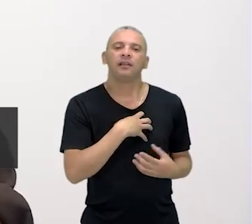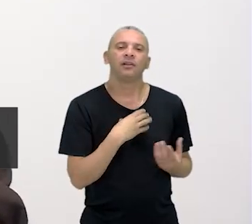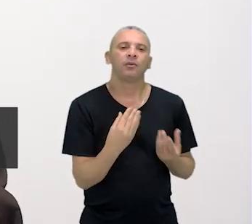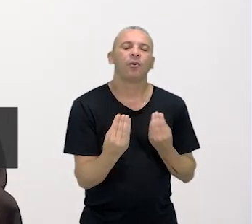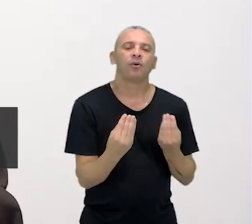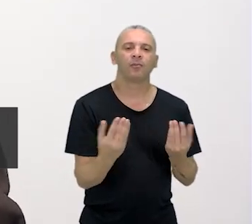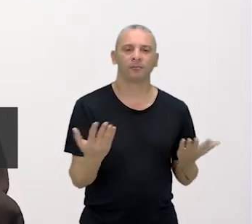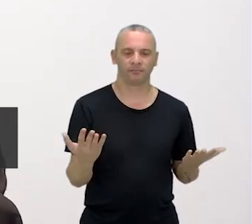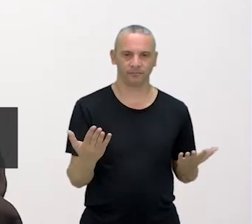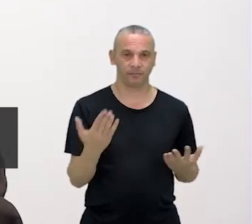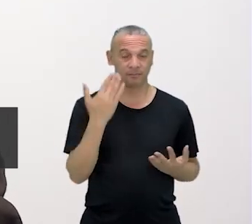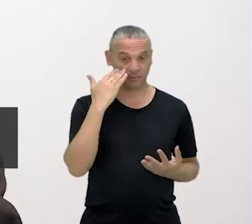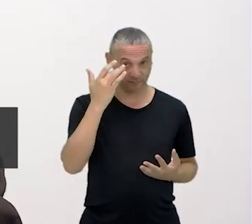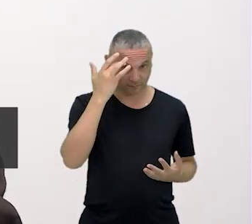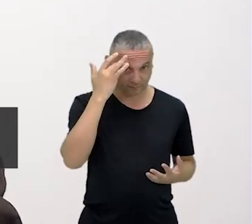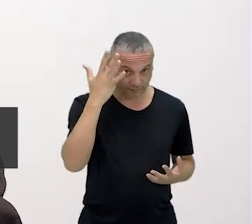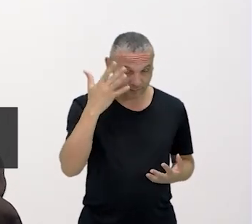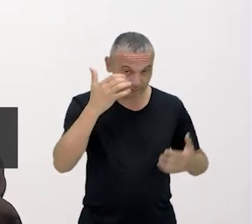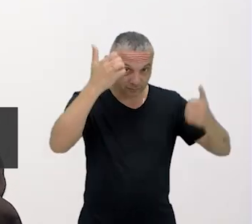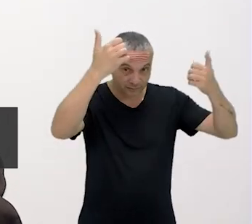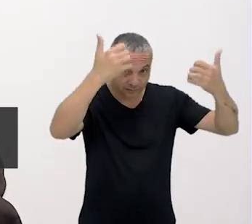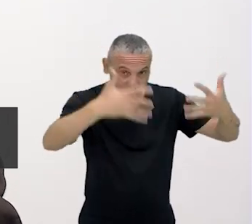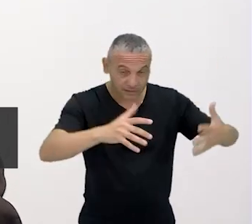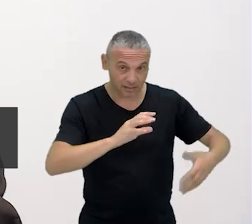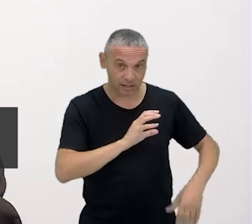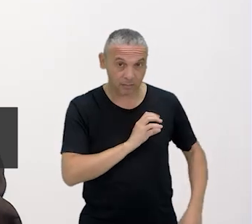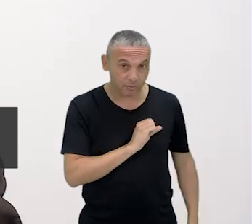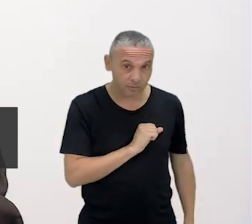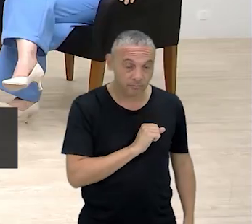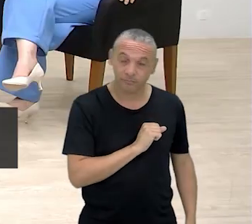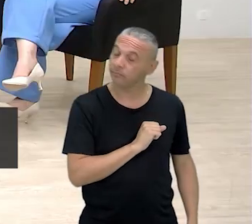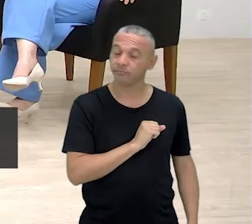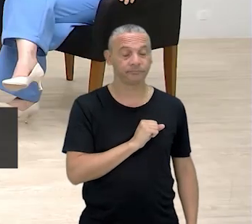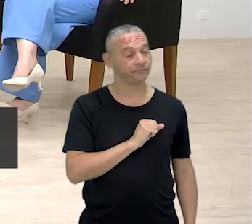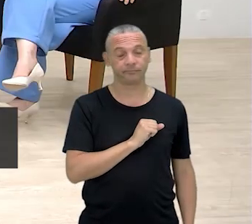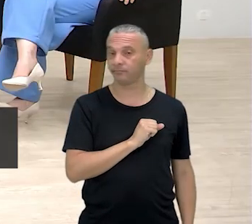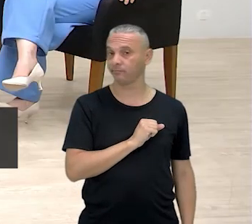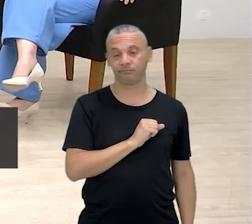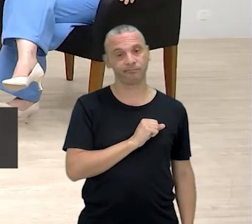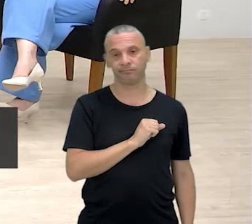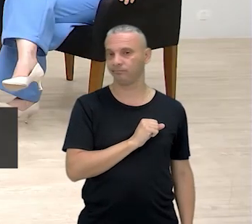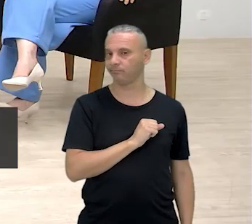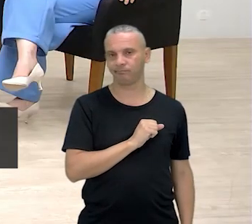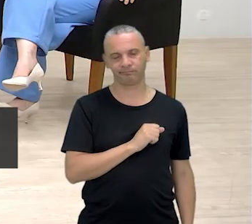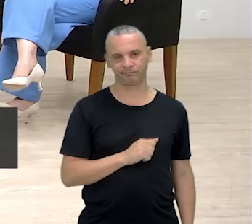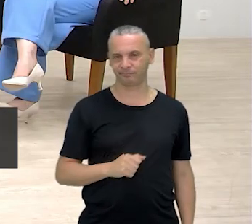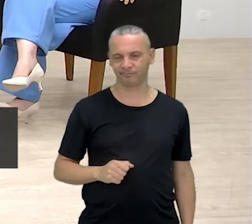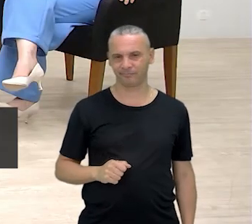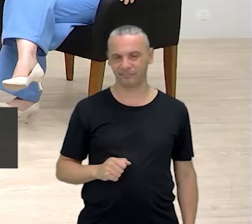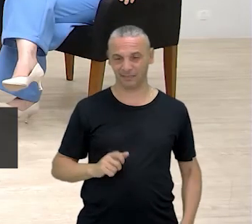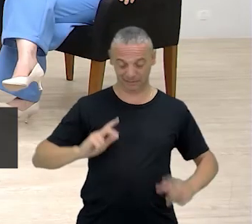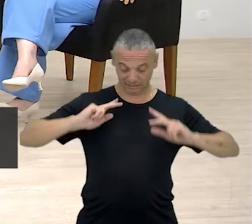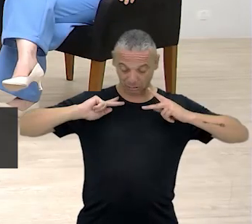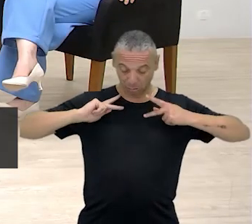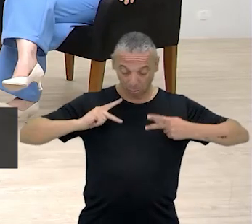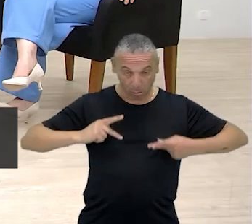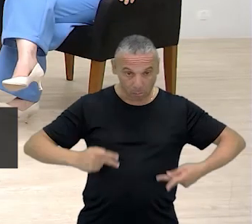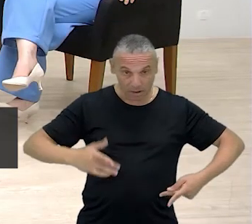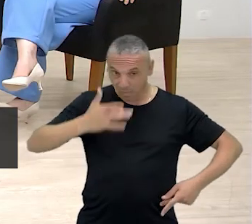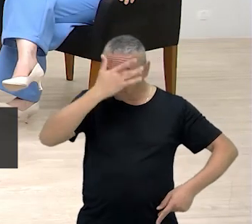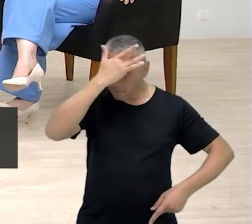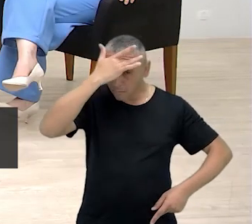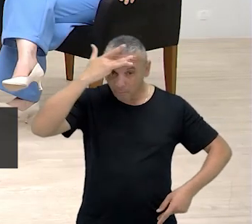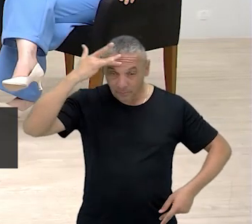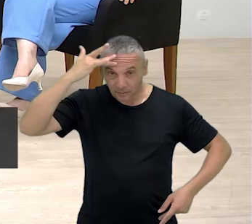Agora, não é fácil falar de amor. Poxa, a civilização humana apanha até hoje